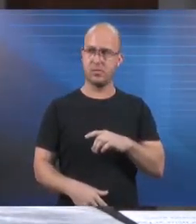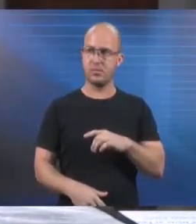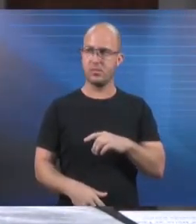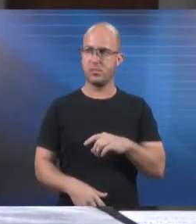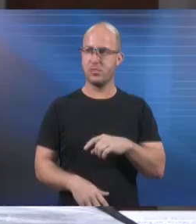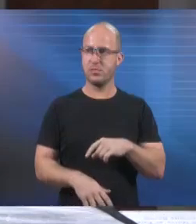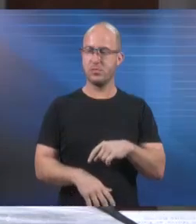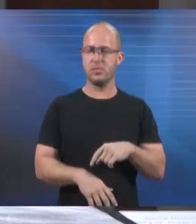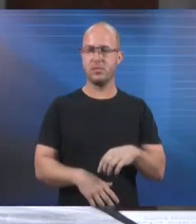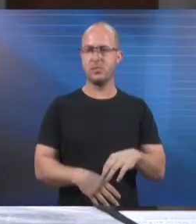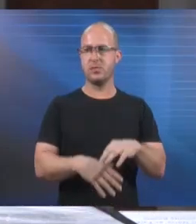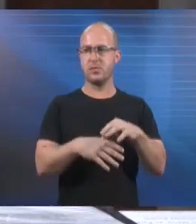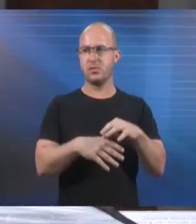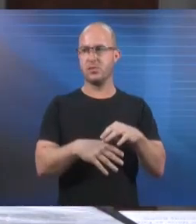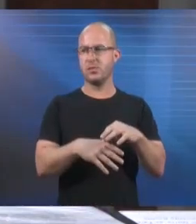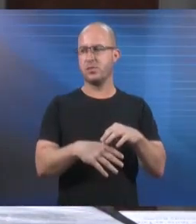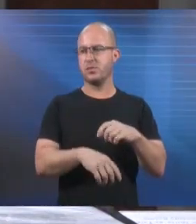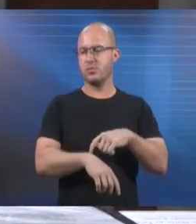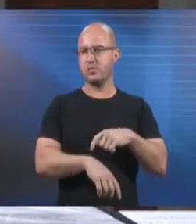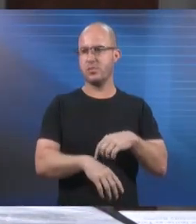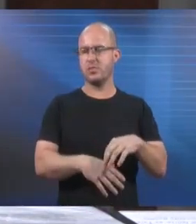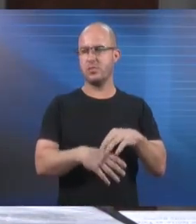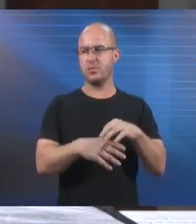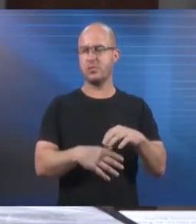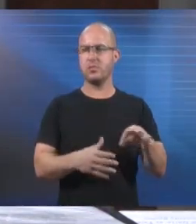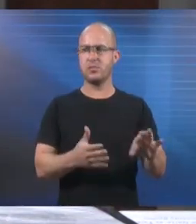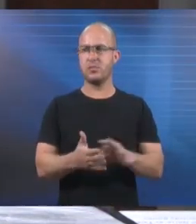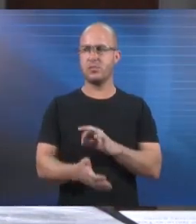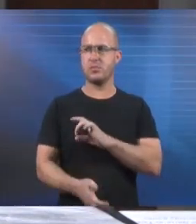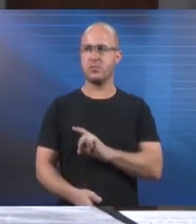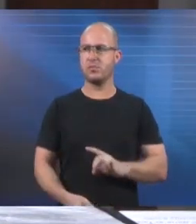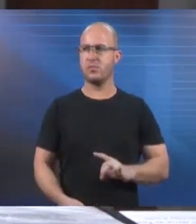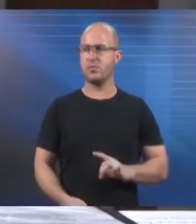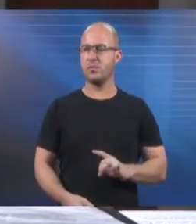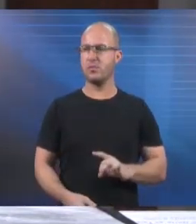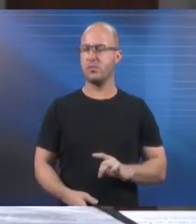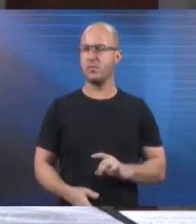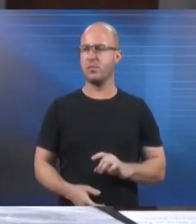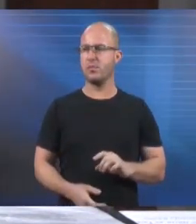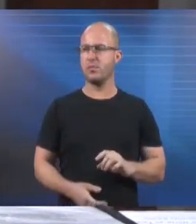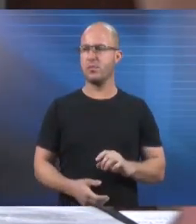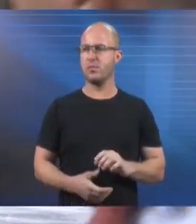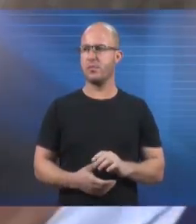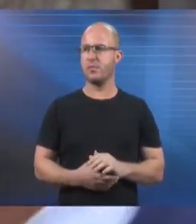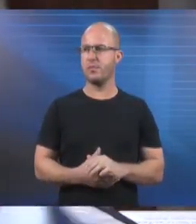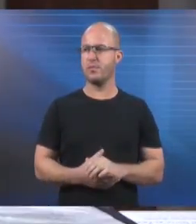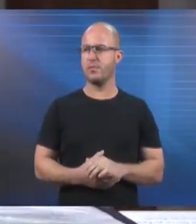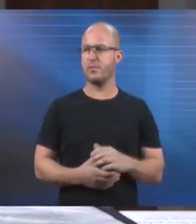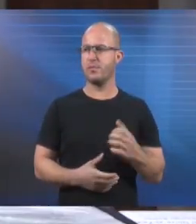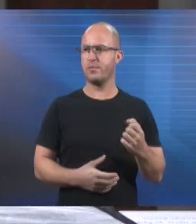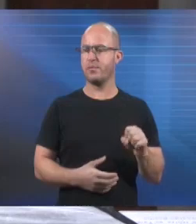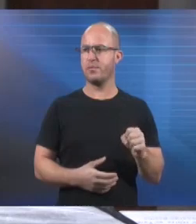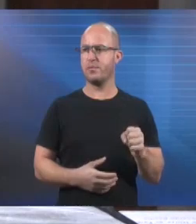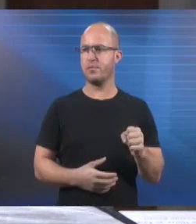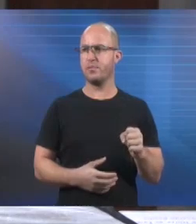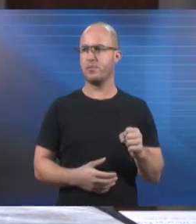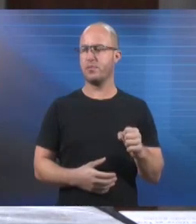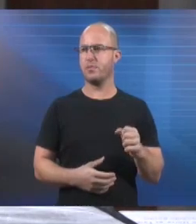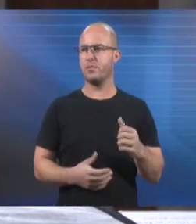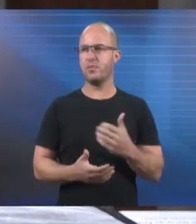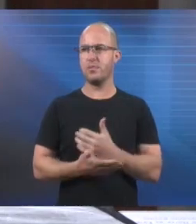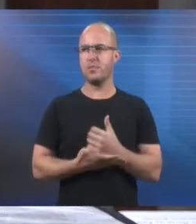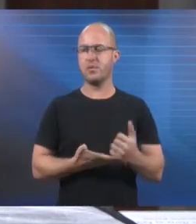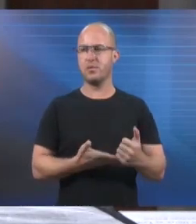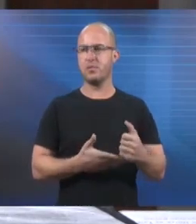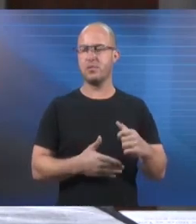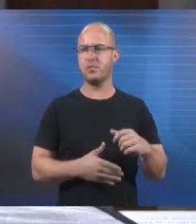aos senhores líderes o primeiro Líder inscrito Coronel Azevedo Coronel Azevedo já passou